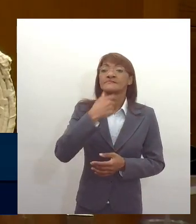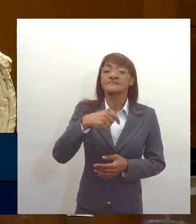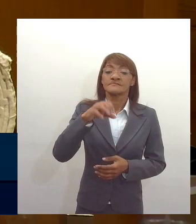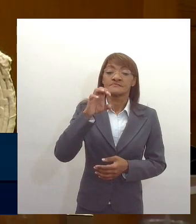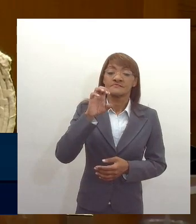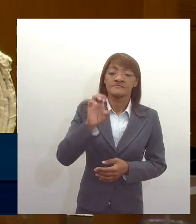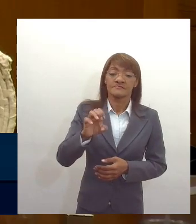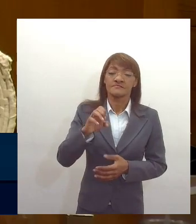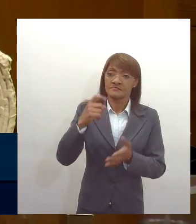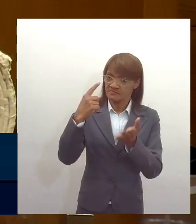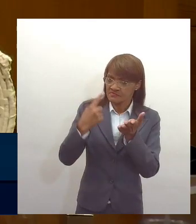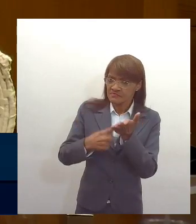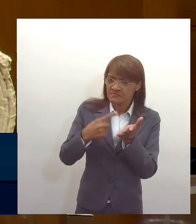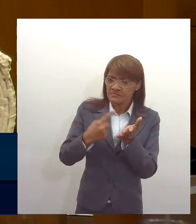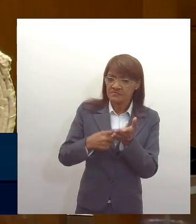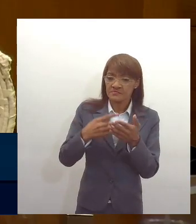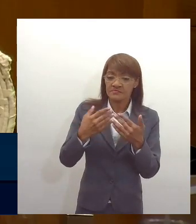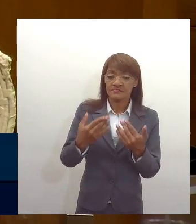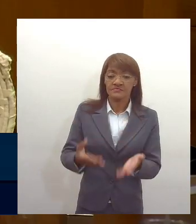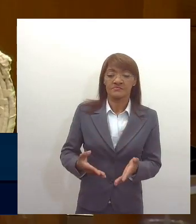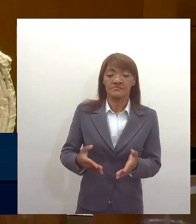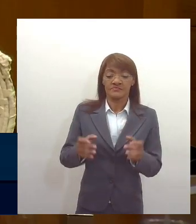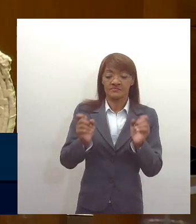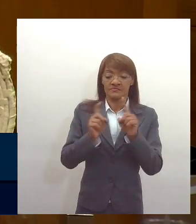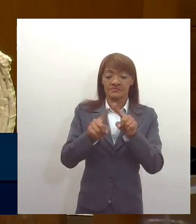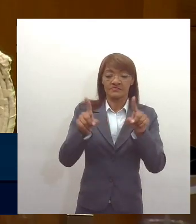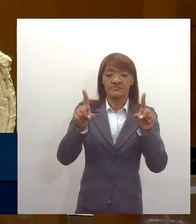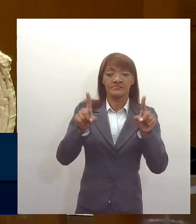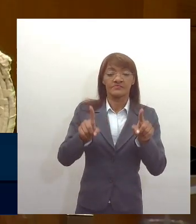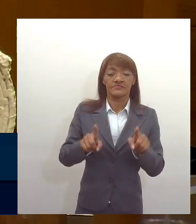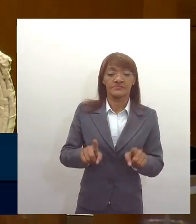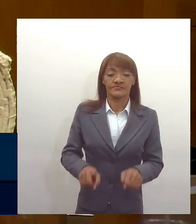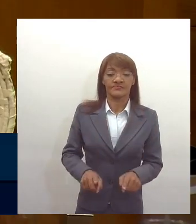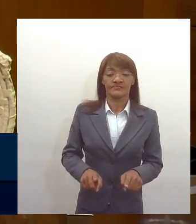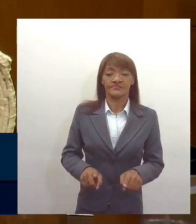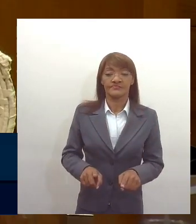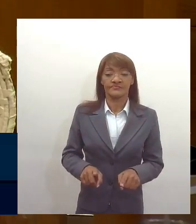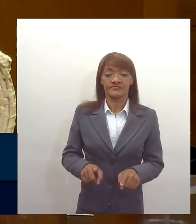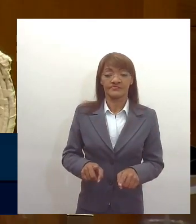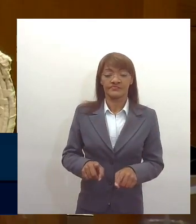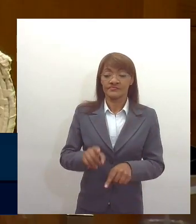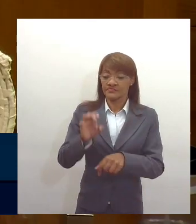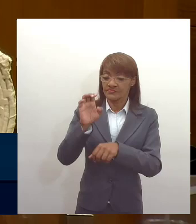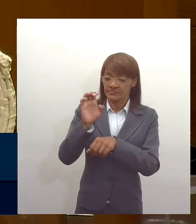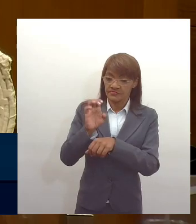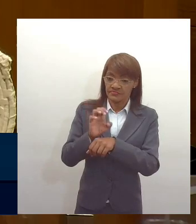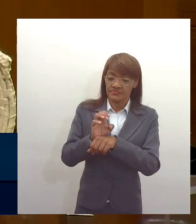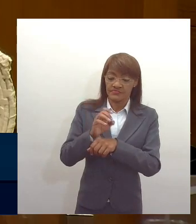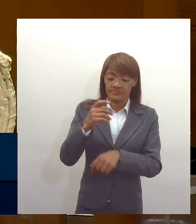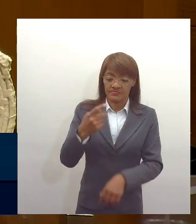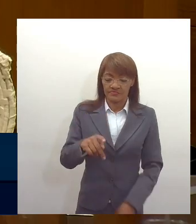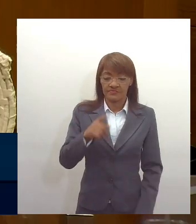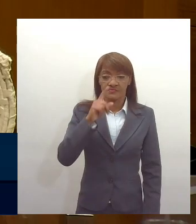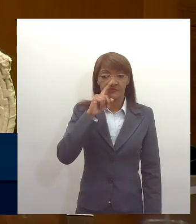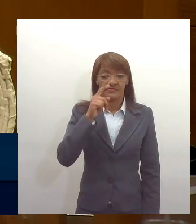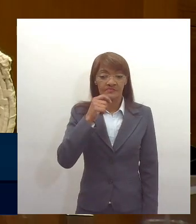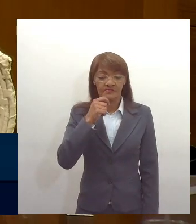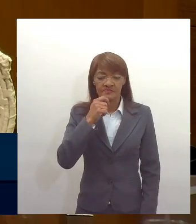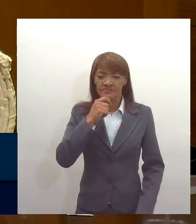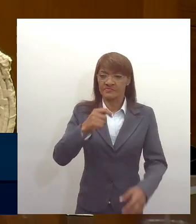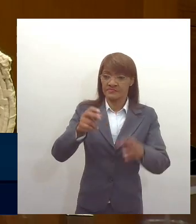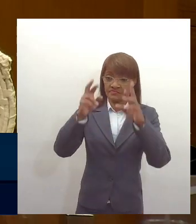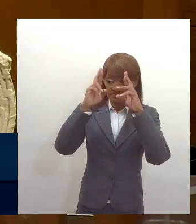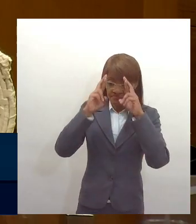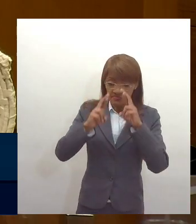servidoras e servidores do município de Aracaju, respeite o servidor e a